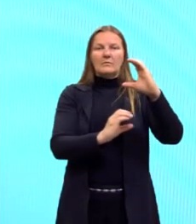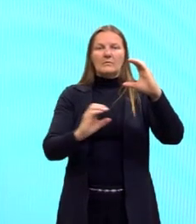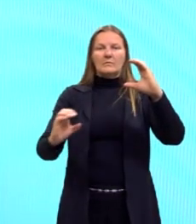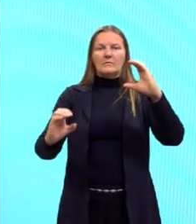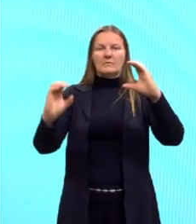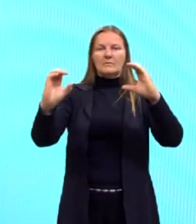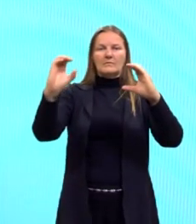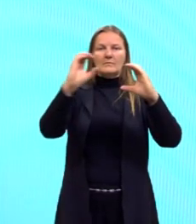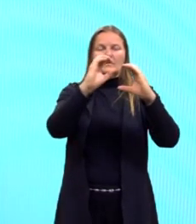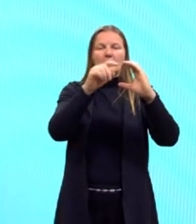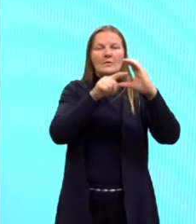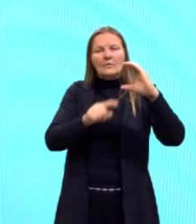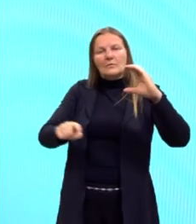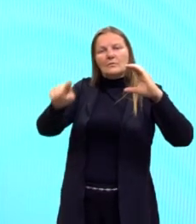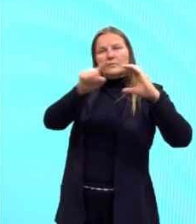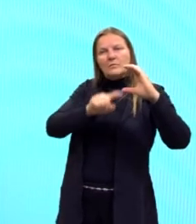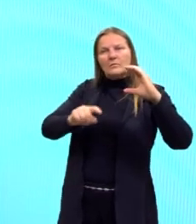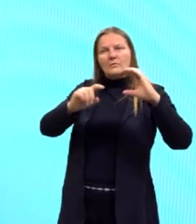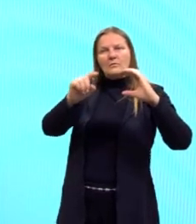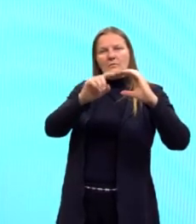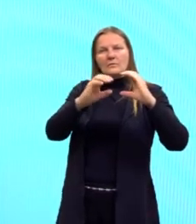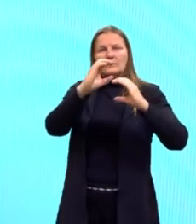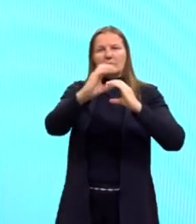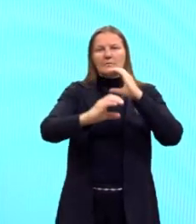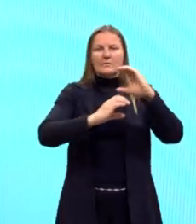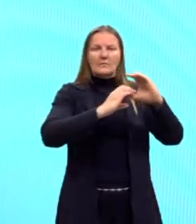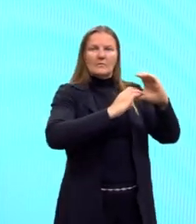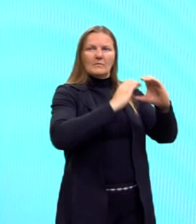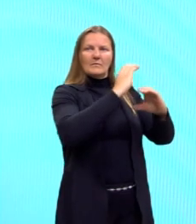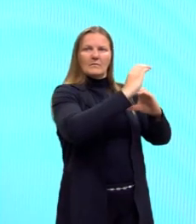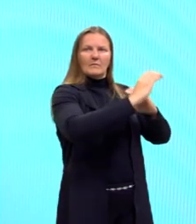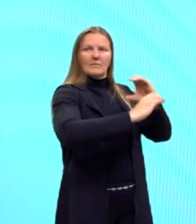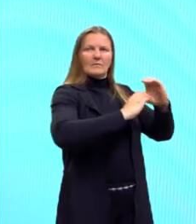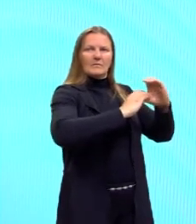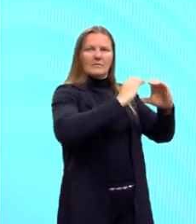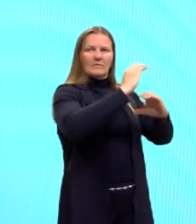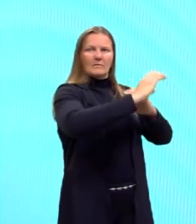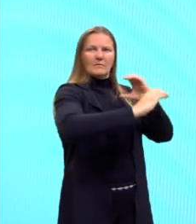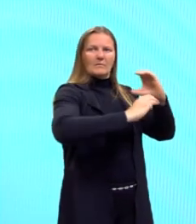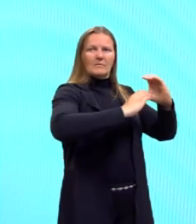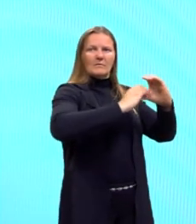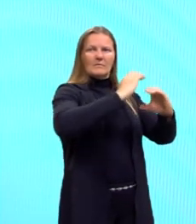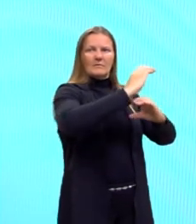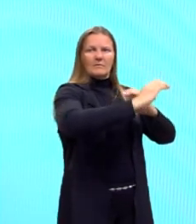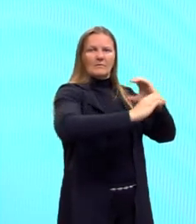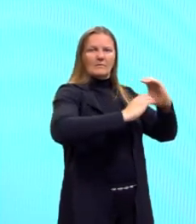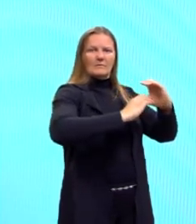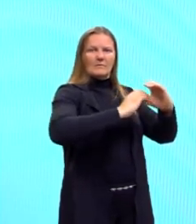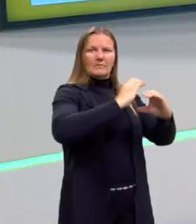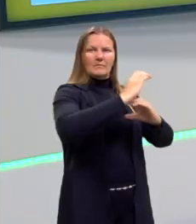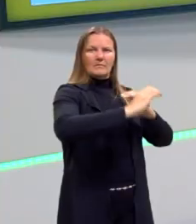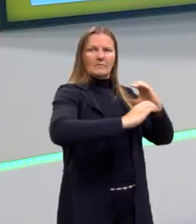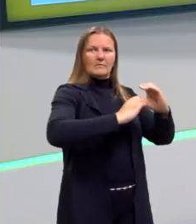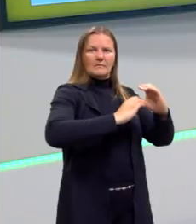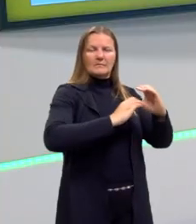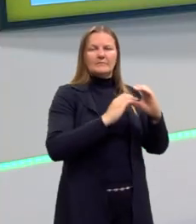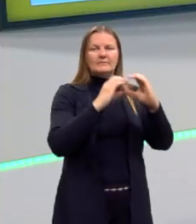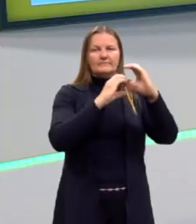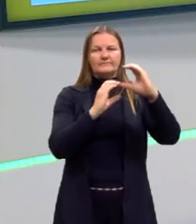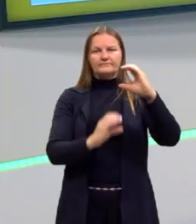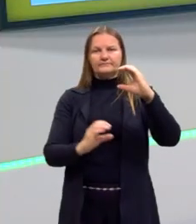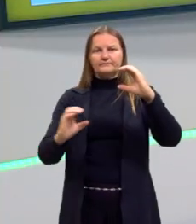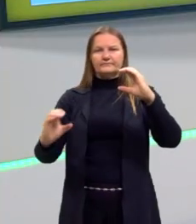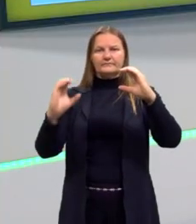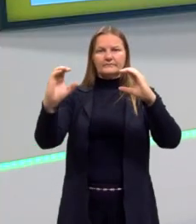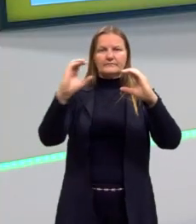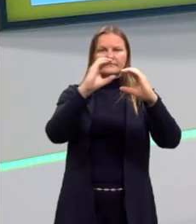ou se clica é fechadinha ciclo ó eles todos os átomos da cadeia principal vão se ligar então